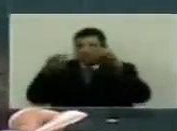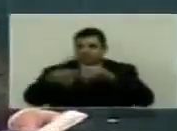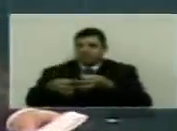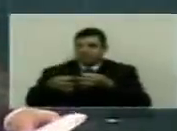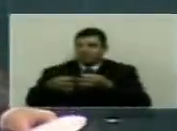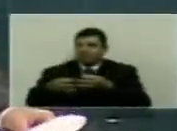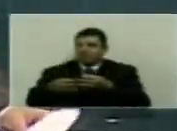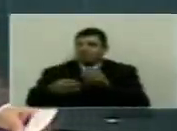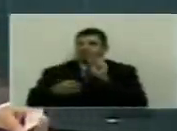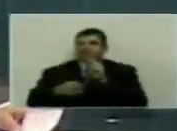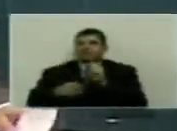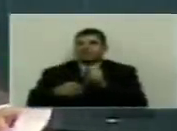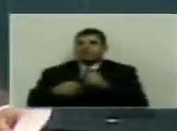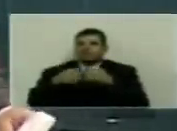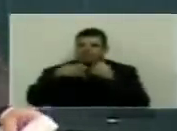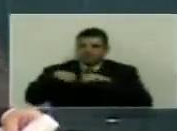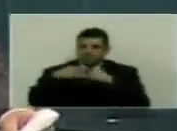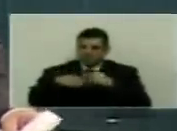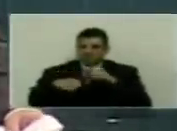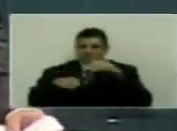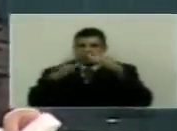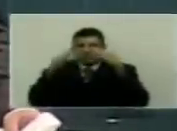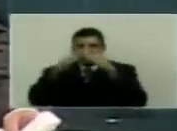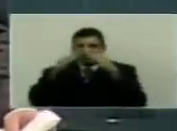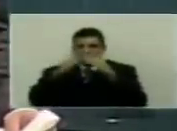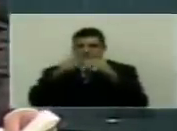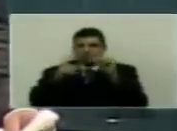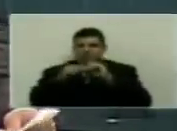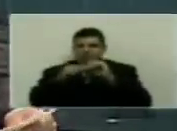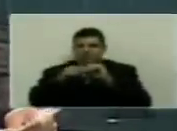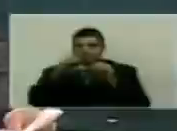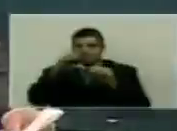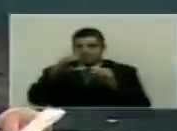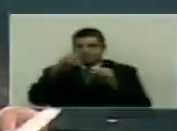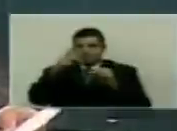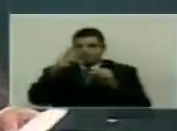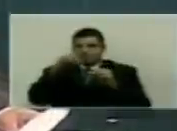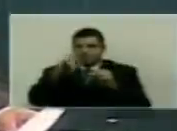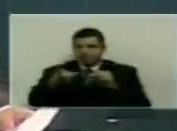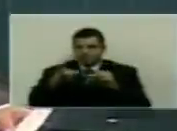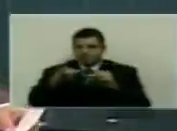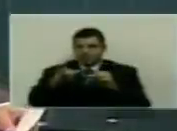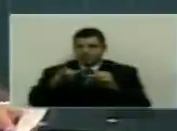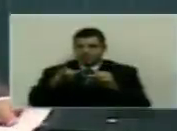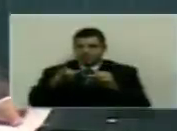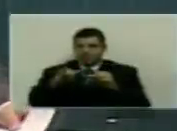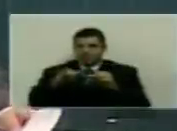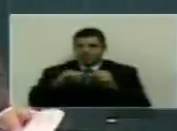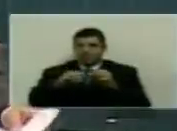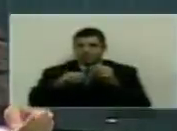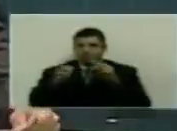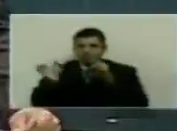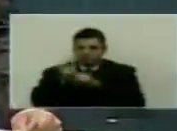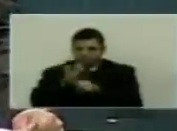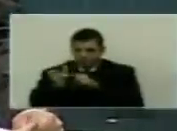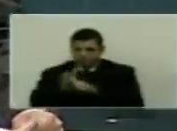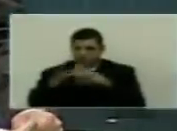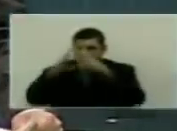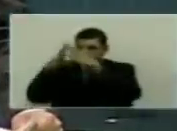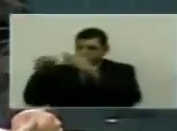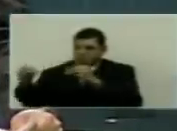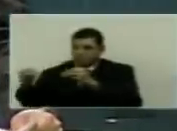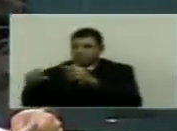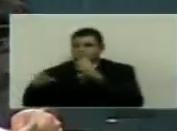convicto ainda da necessidade desta casa instalar uma comissão parlamentar de inquérito para investigar esse